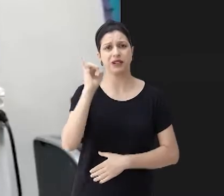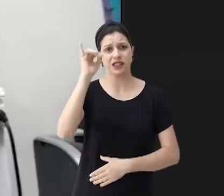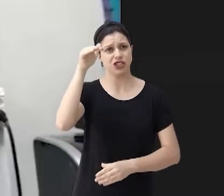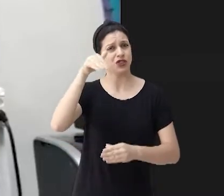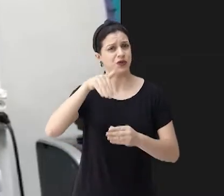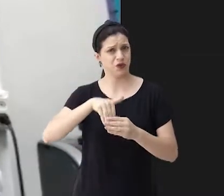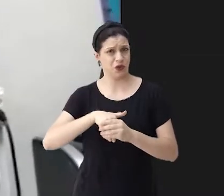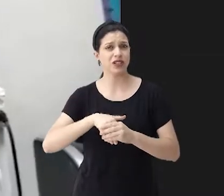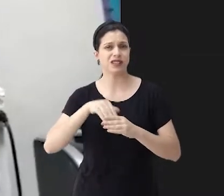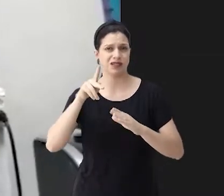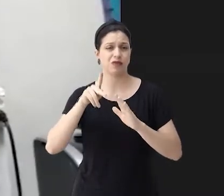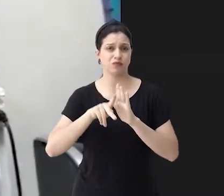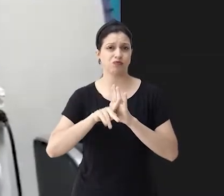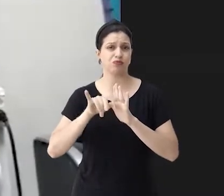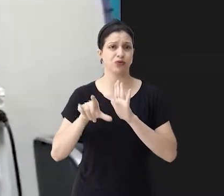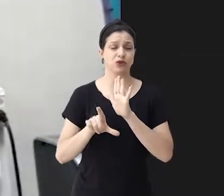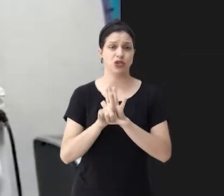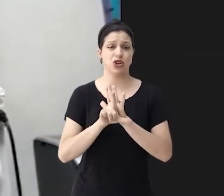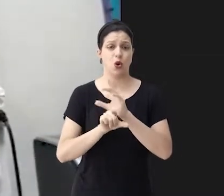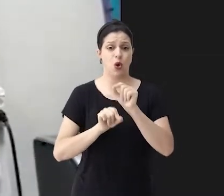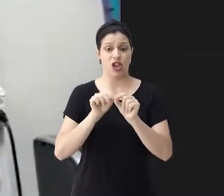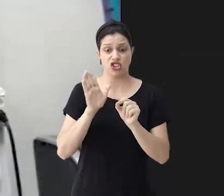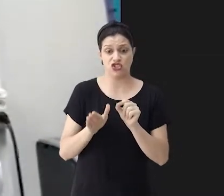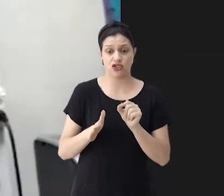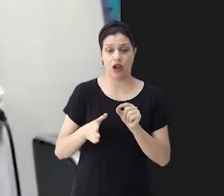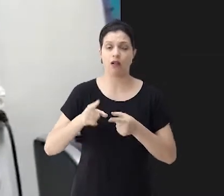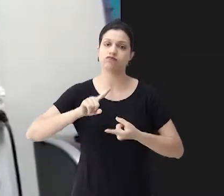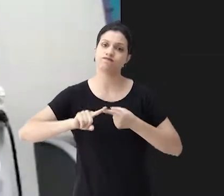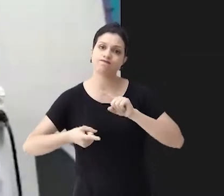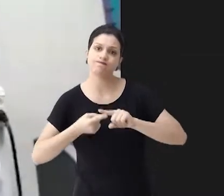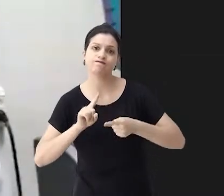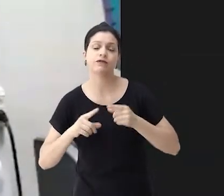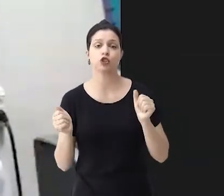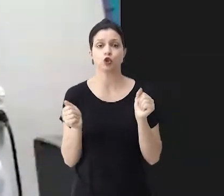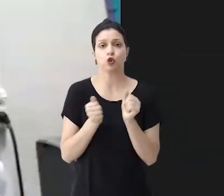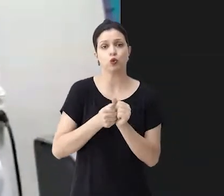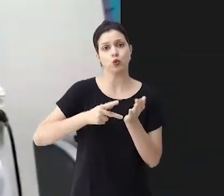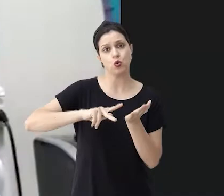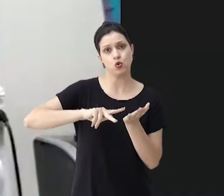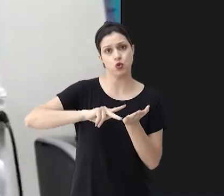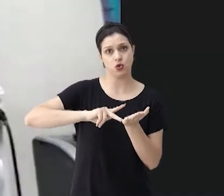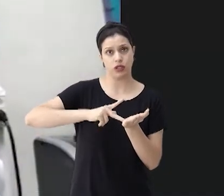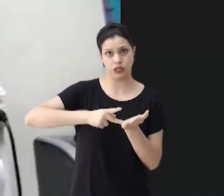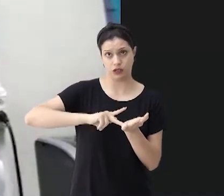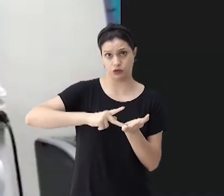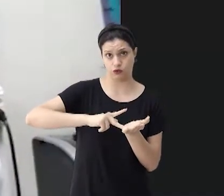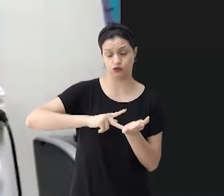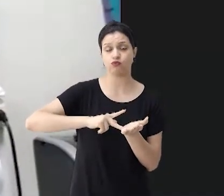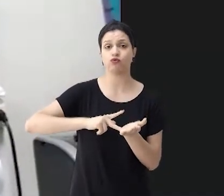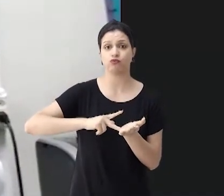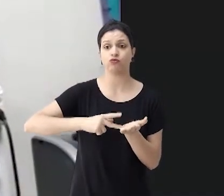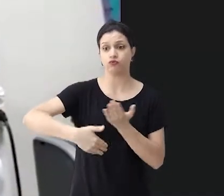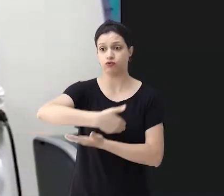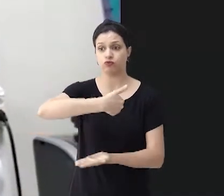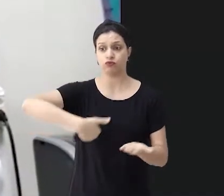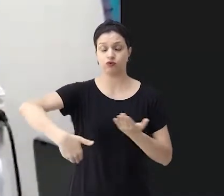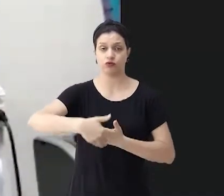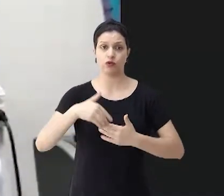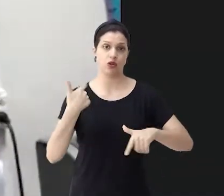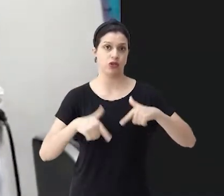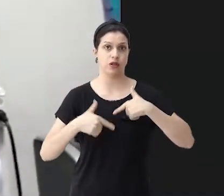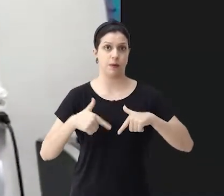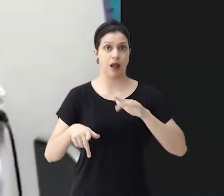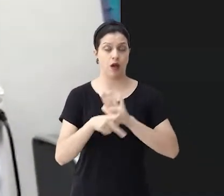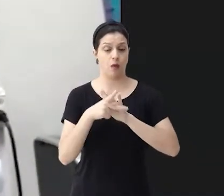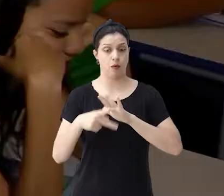É importante a votação desse projeto que foi negociado com o sindicato, a Federação dos Trabalhadores